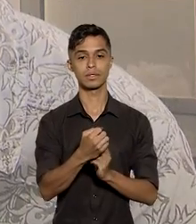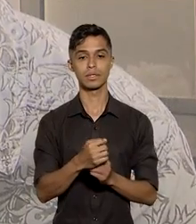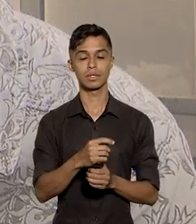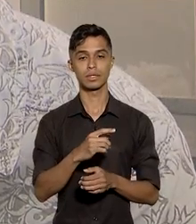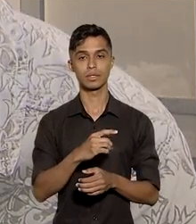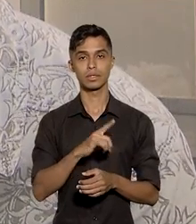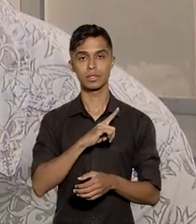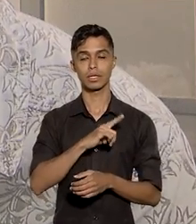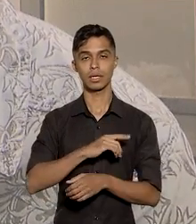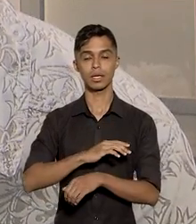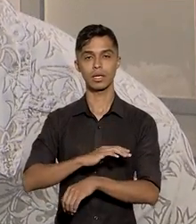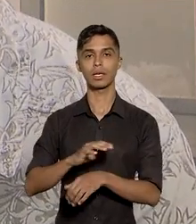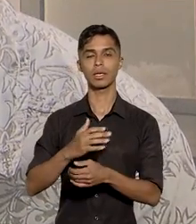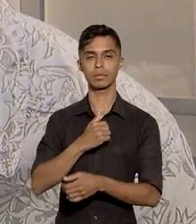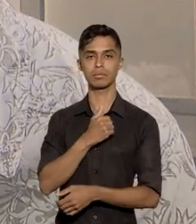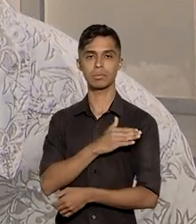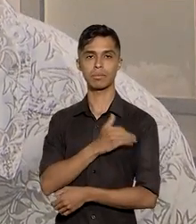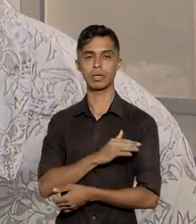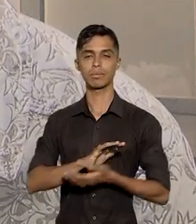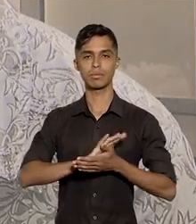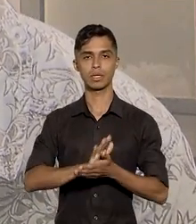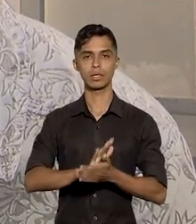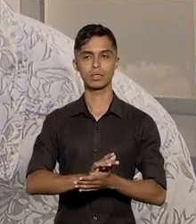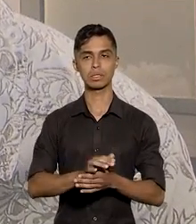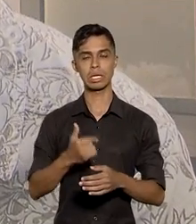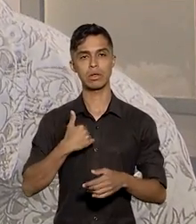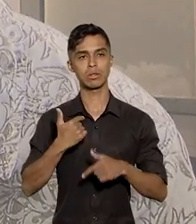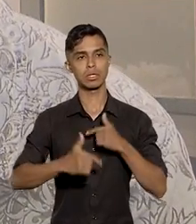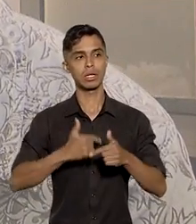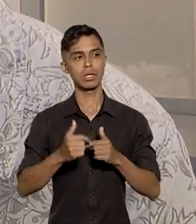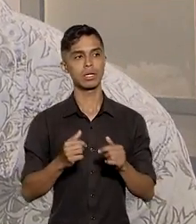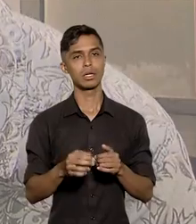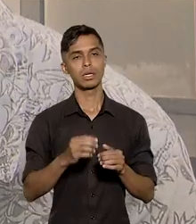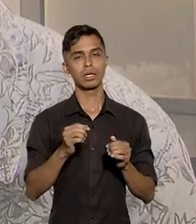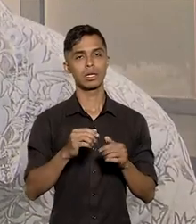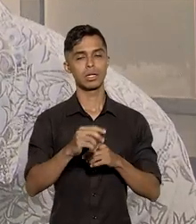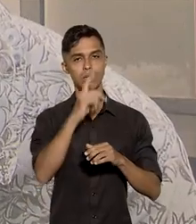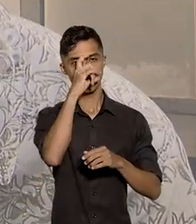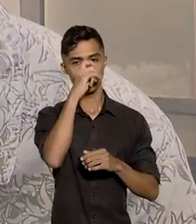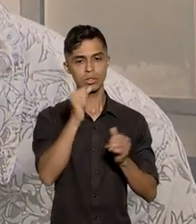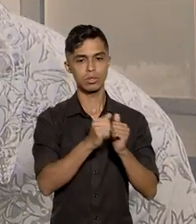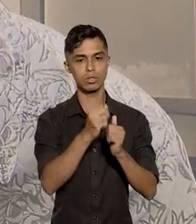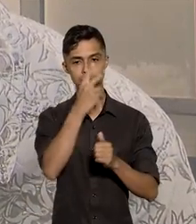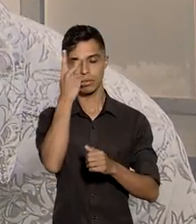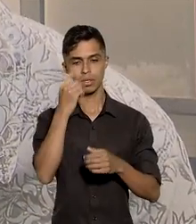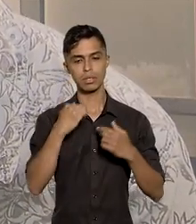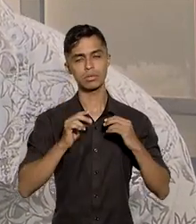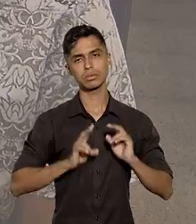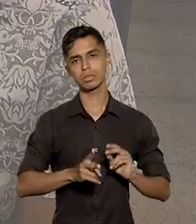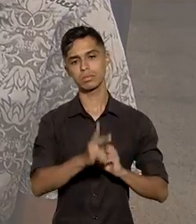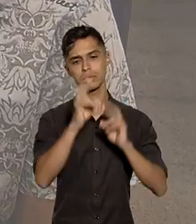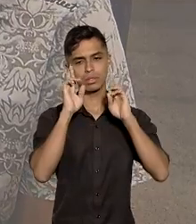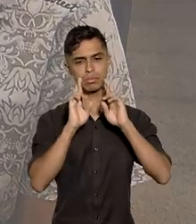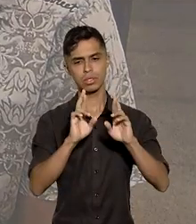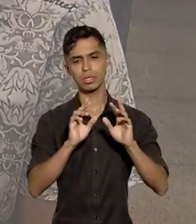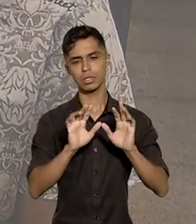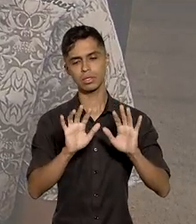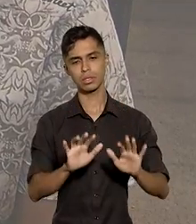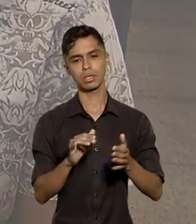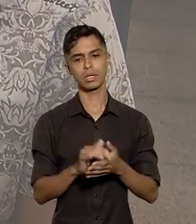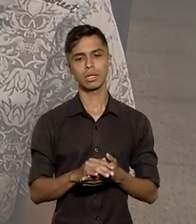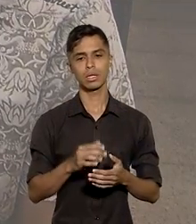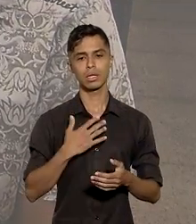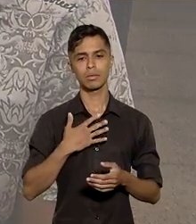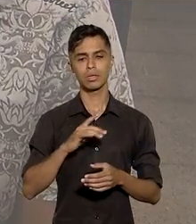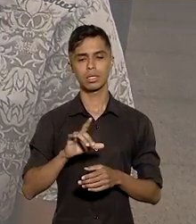tem preconceito ainda, né? E para trabalhar no hospital com pessoas, aí eu sempre respeitei esse lado. Sempre tive minha